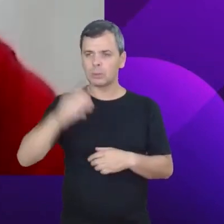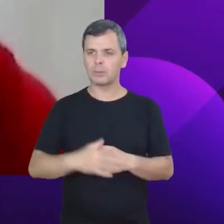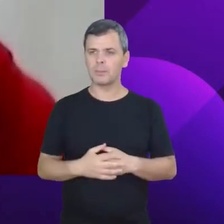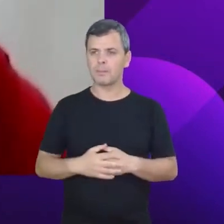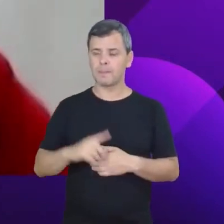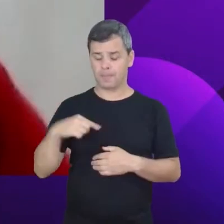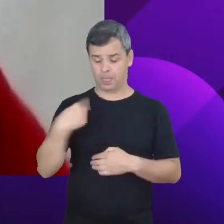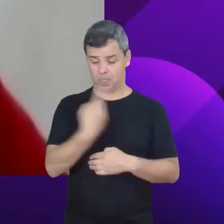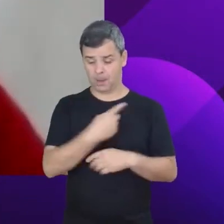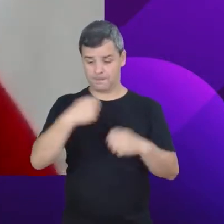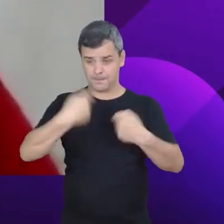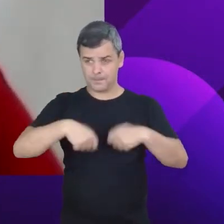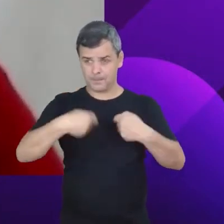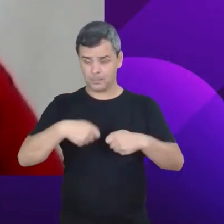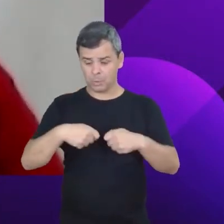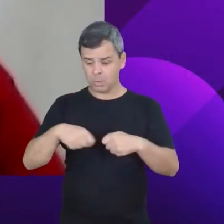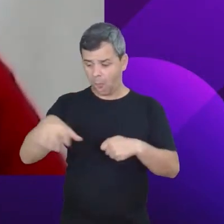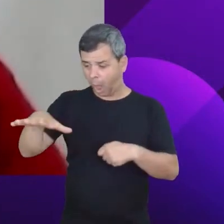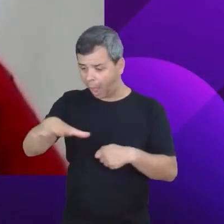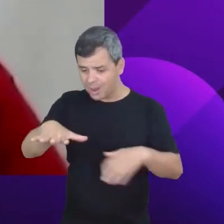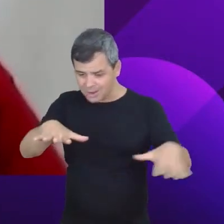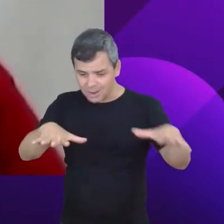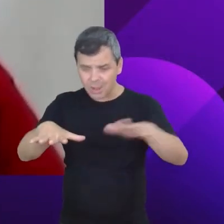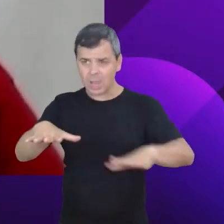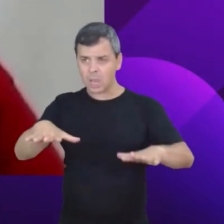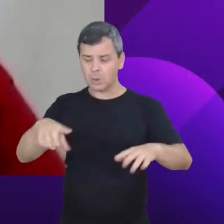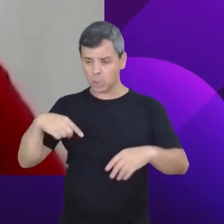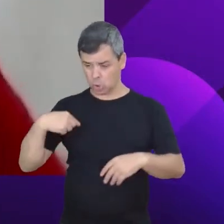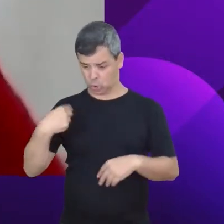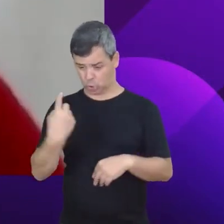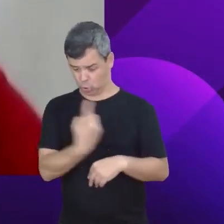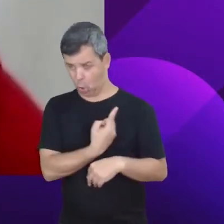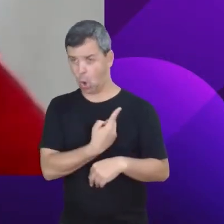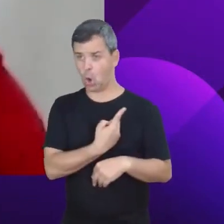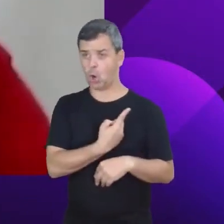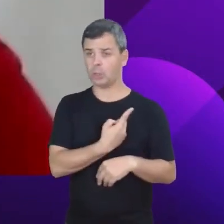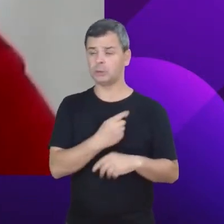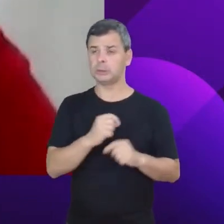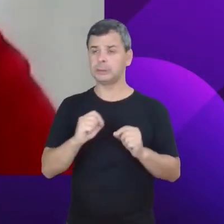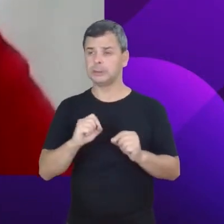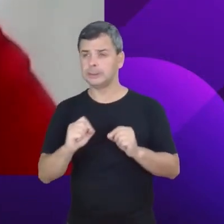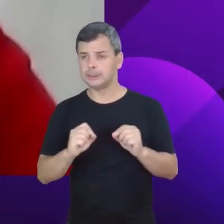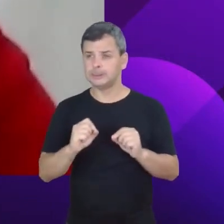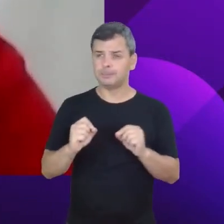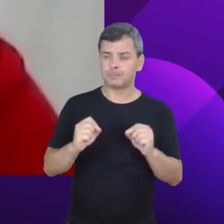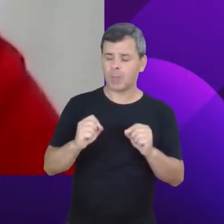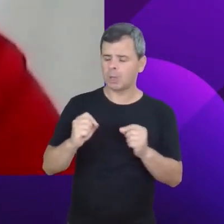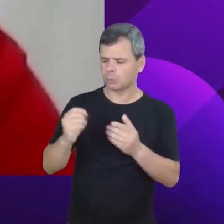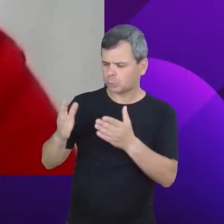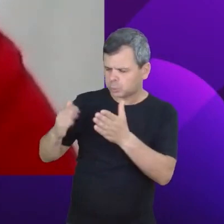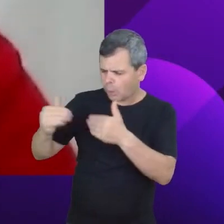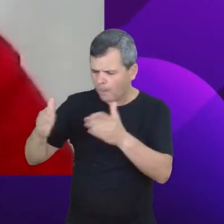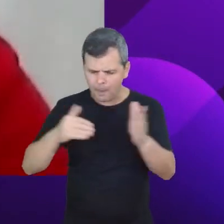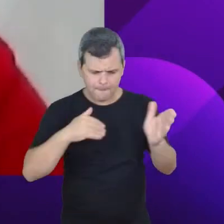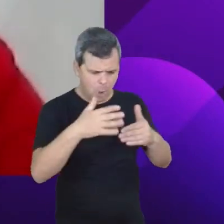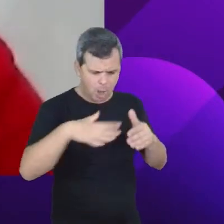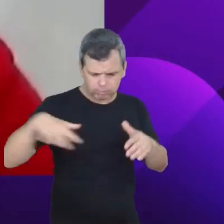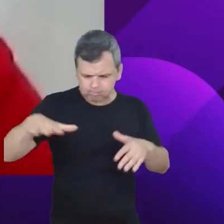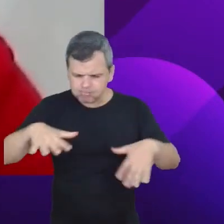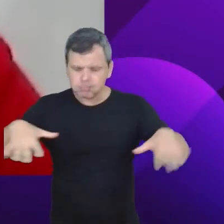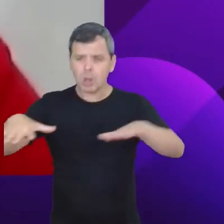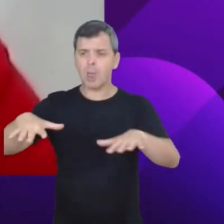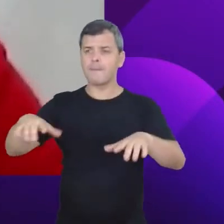Então, a gente precisa ter espaços para que a gente possa dialogar em outros